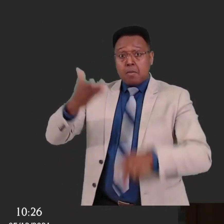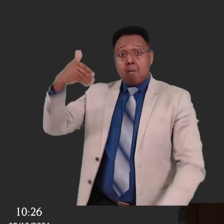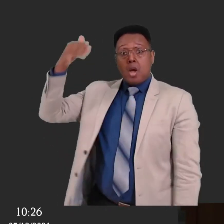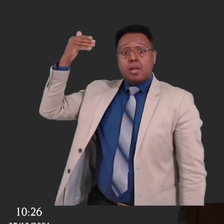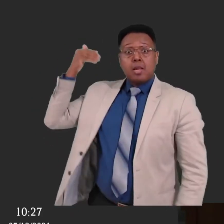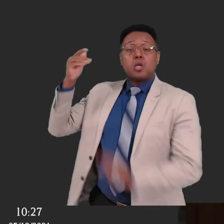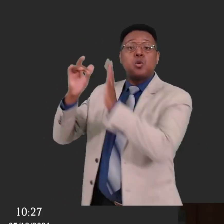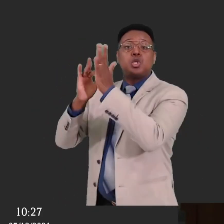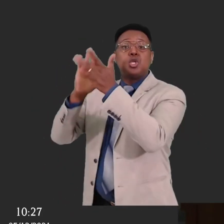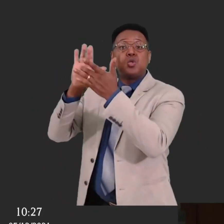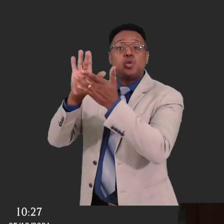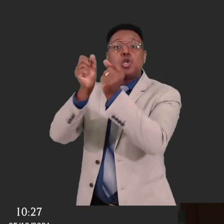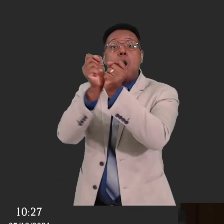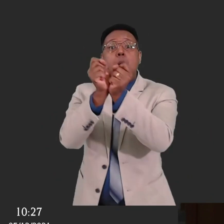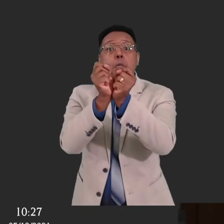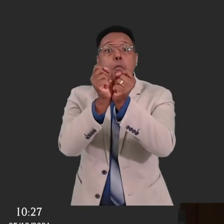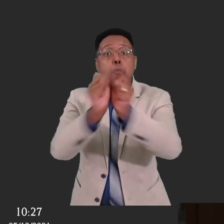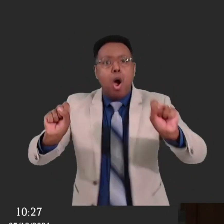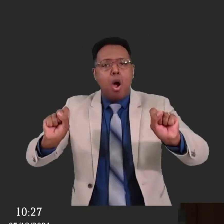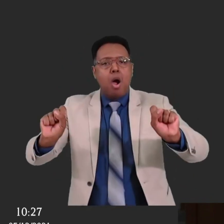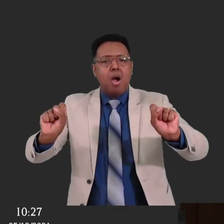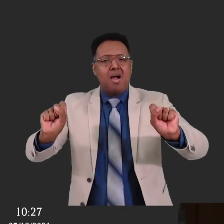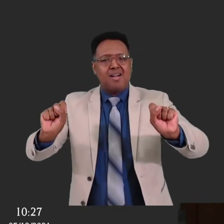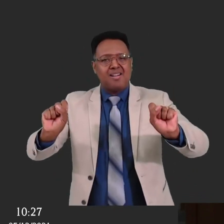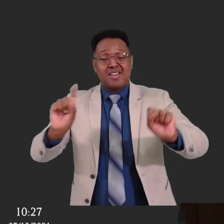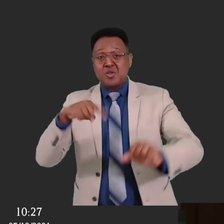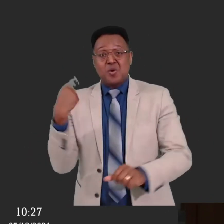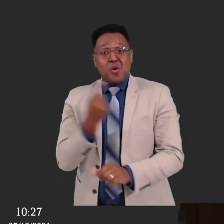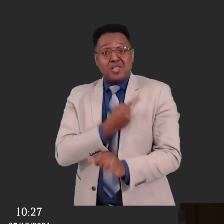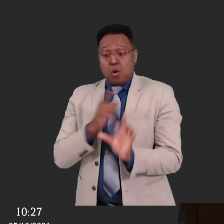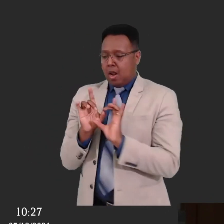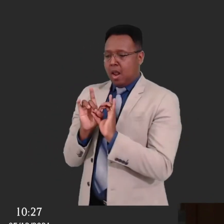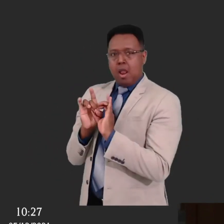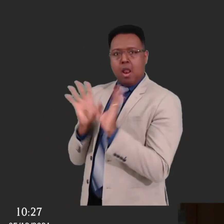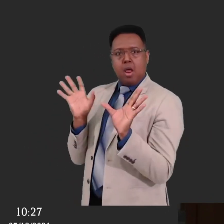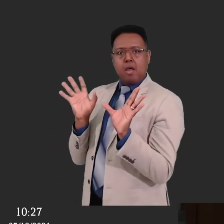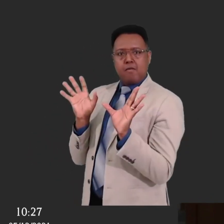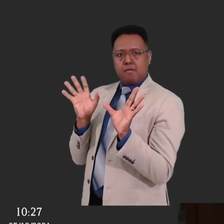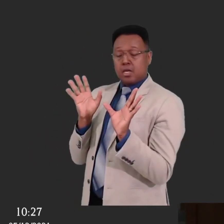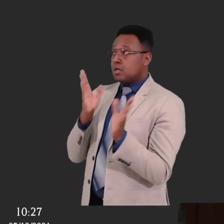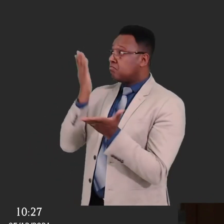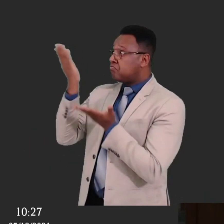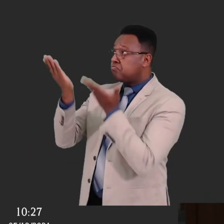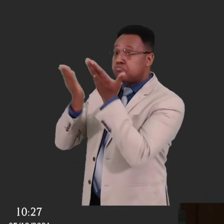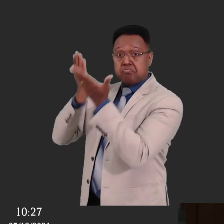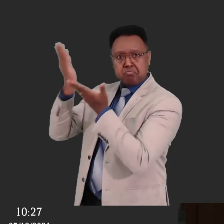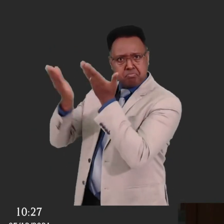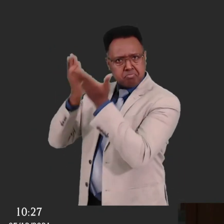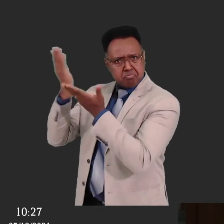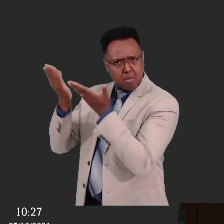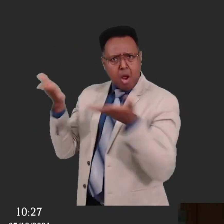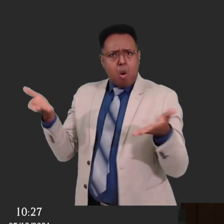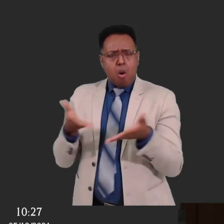estamos mais submissos às práticas que o mundo, que se corrompeu pela